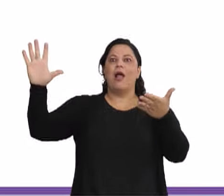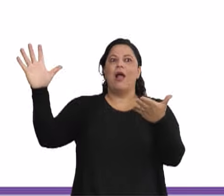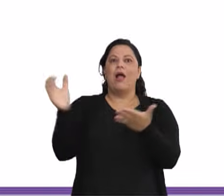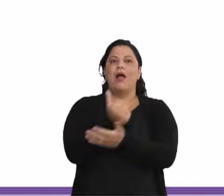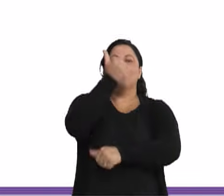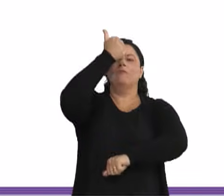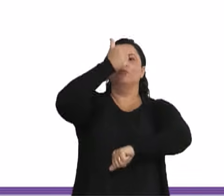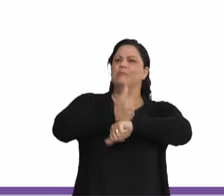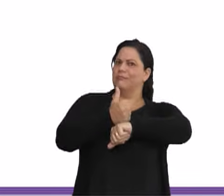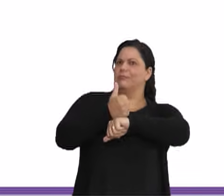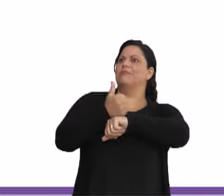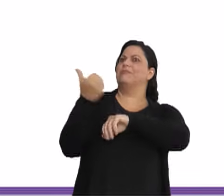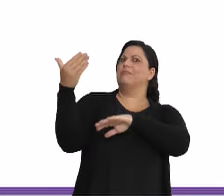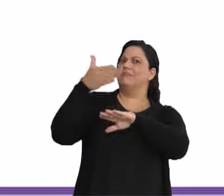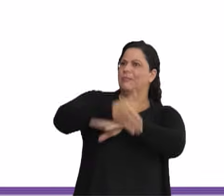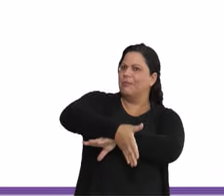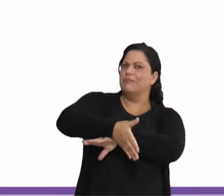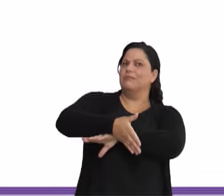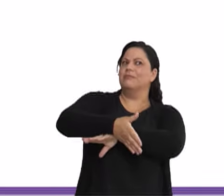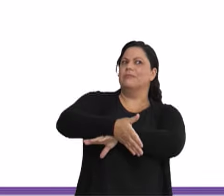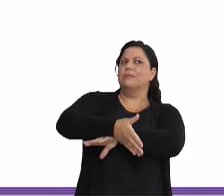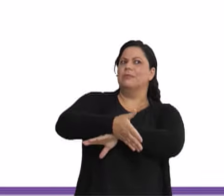aos tenentistas. Então aqui, ó,